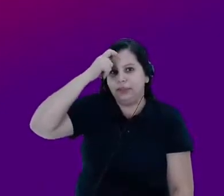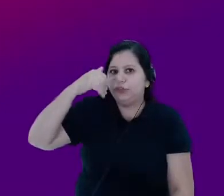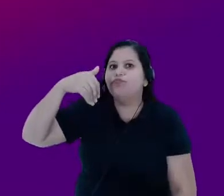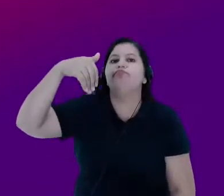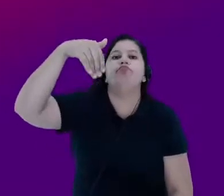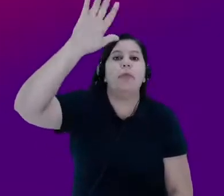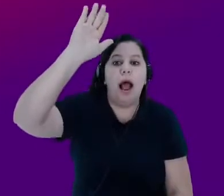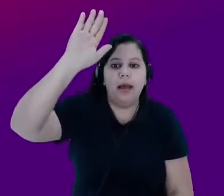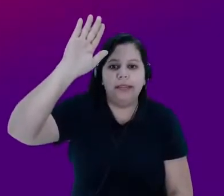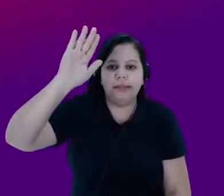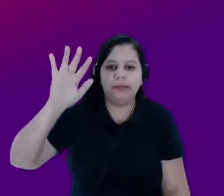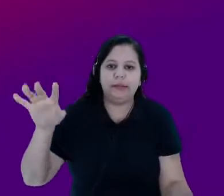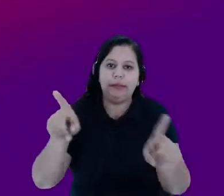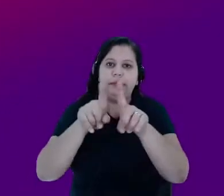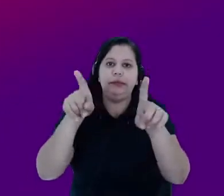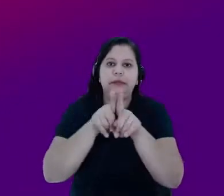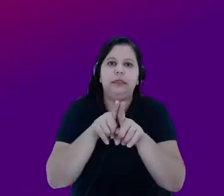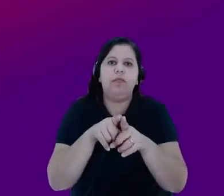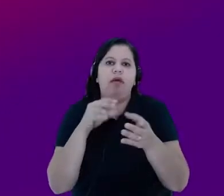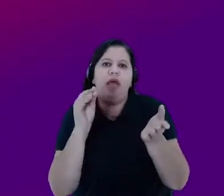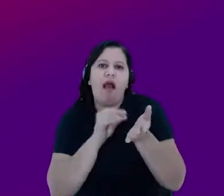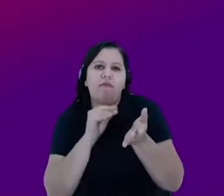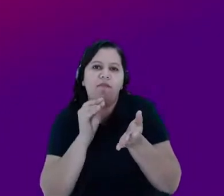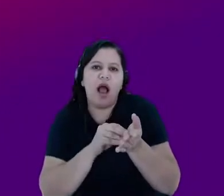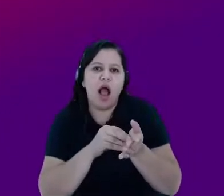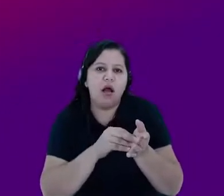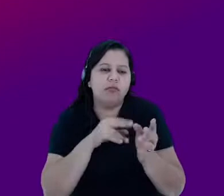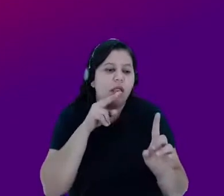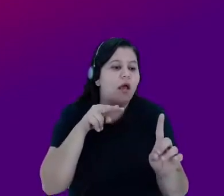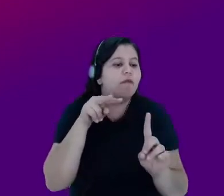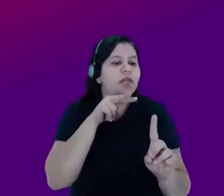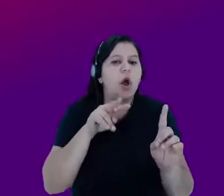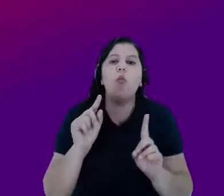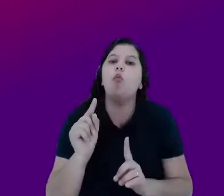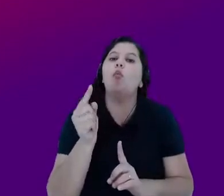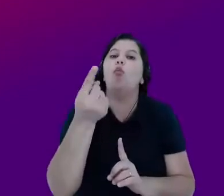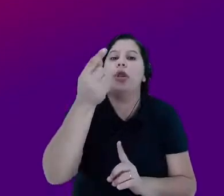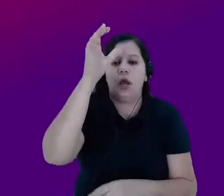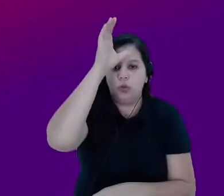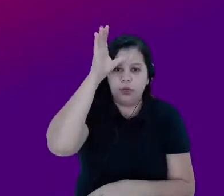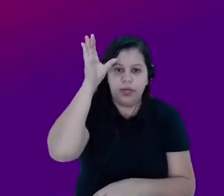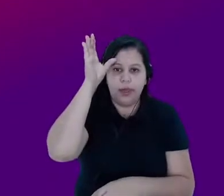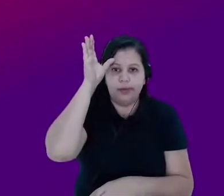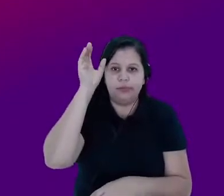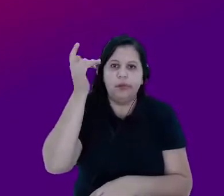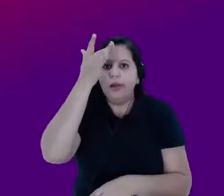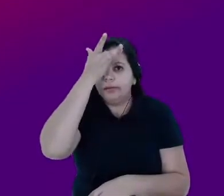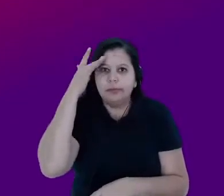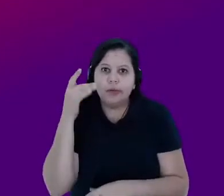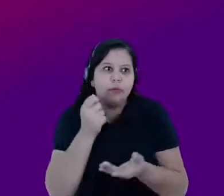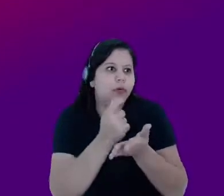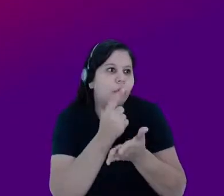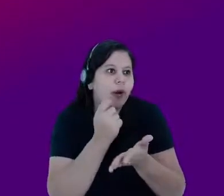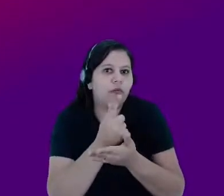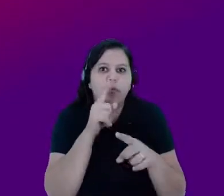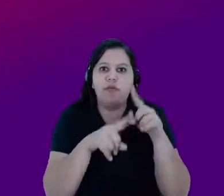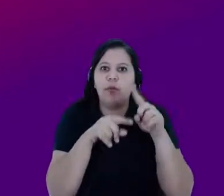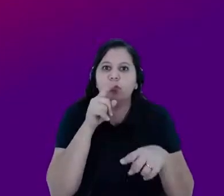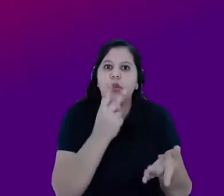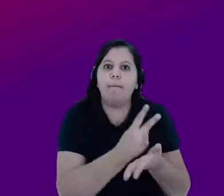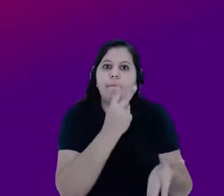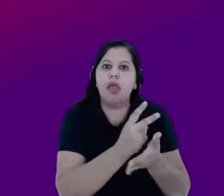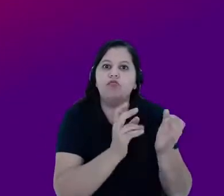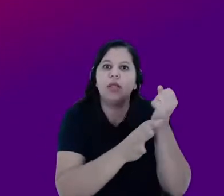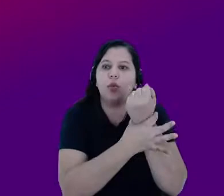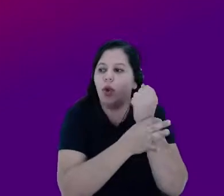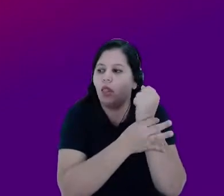própria ausência da visão única do cliente, a gente ouvia muito sobre isso, né? As pessoas que tinham diversos produtos, às vezes de uma mesma seguradora, como que